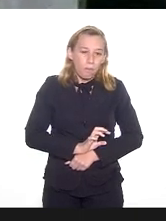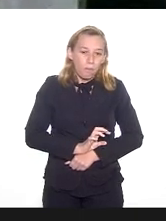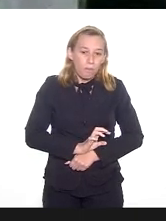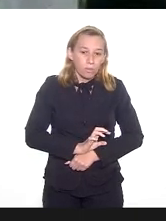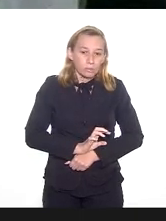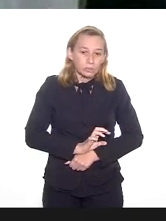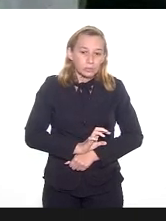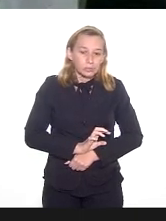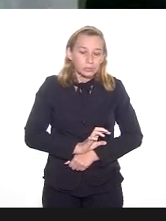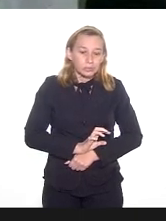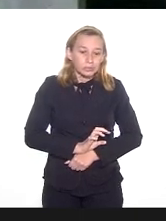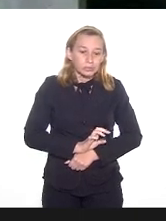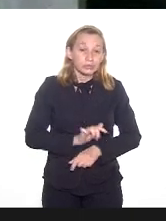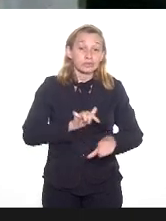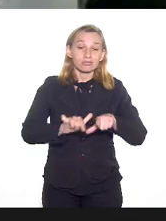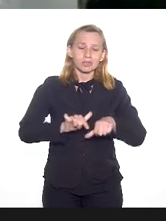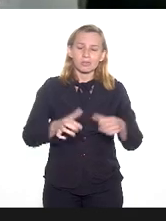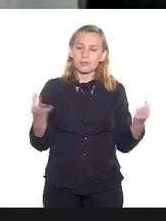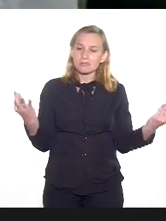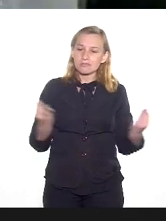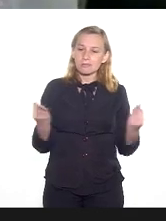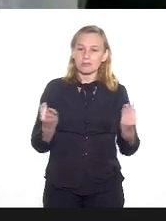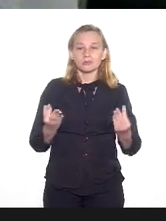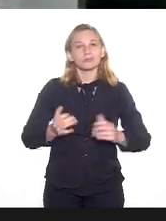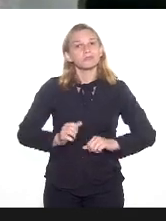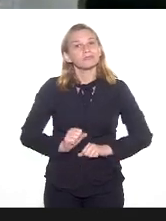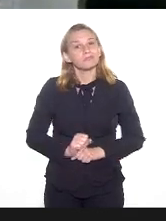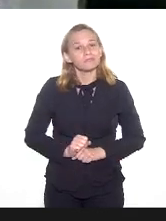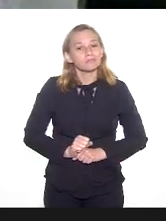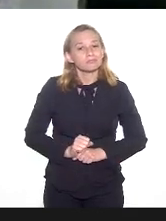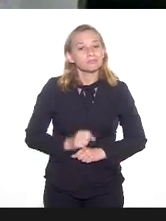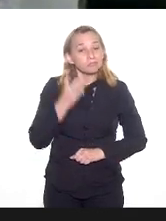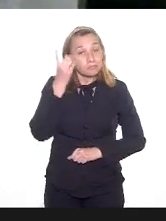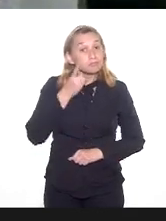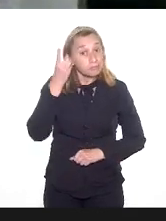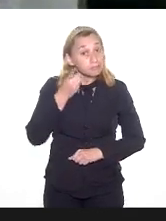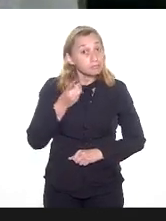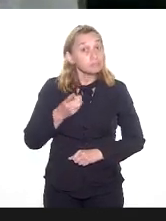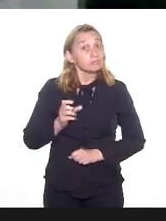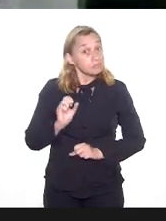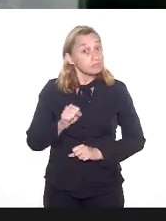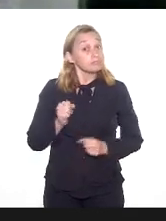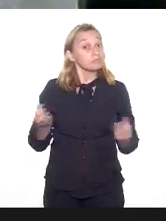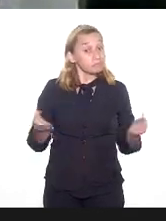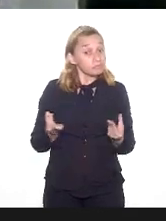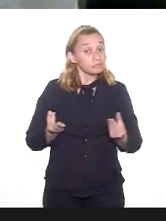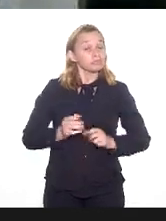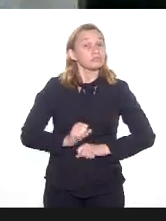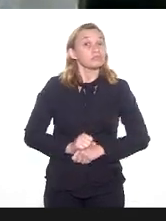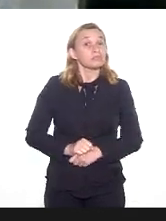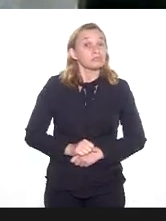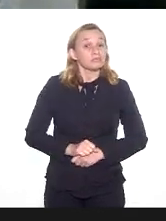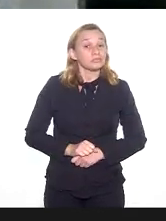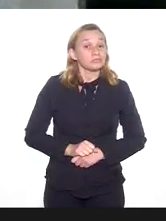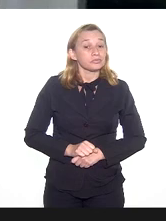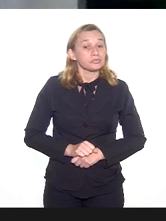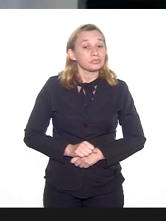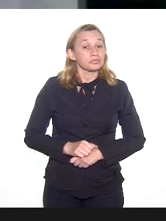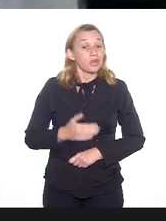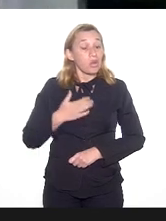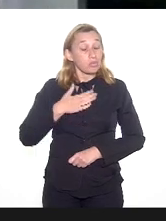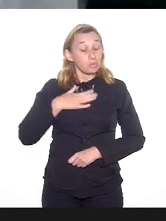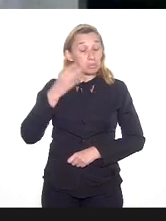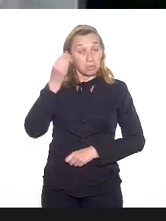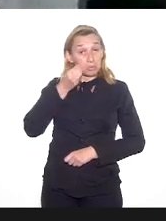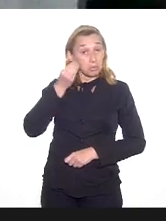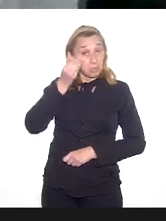considero como um trabalho de excelência do parlamento, trabalho de excelência. Eu, na minha